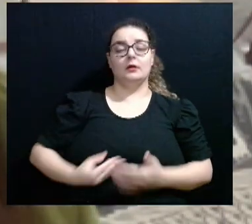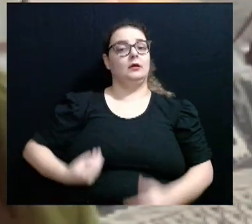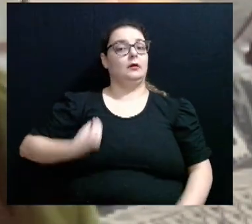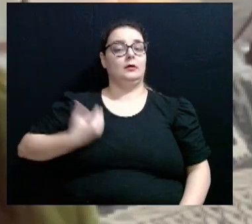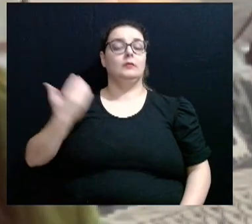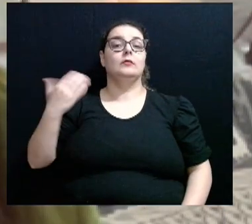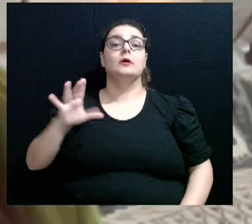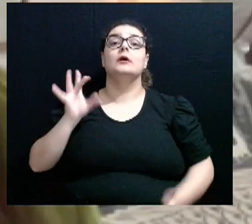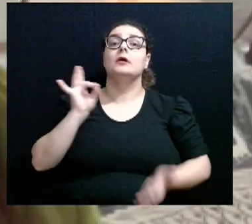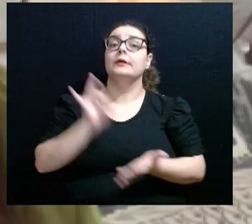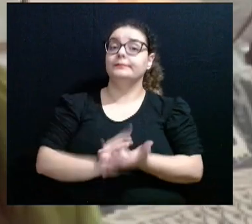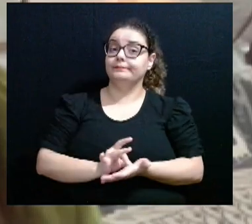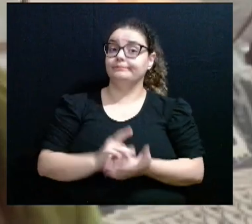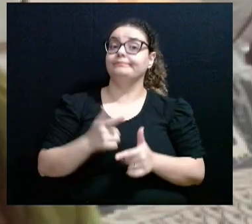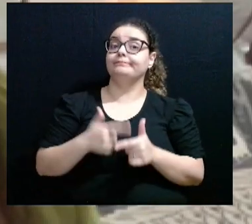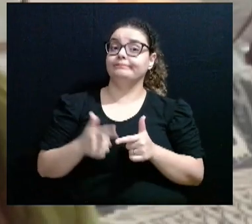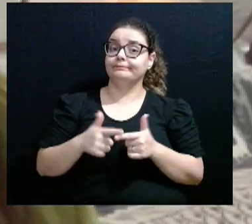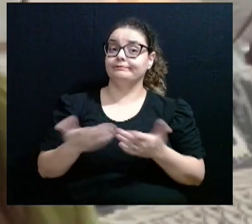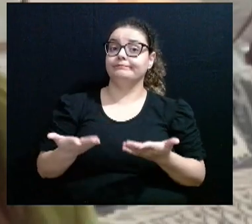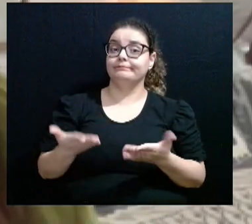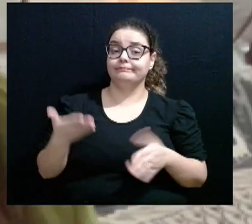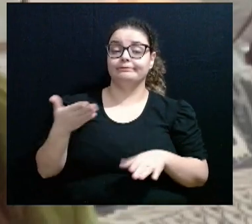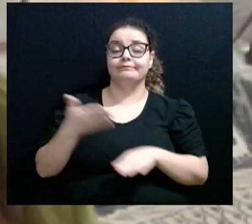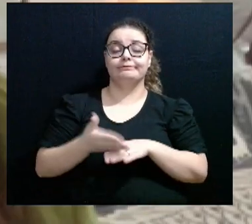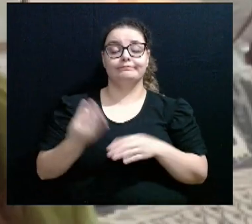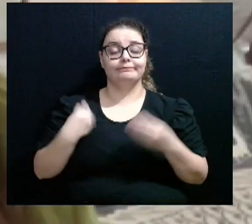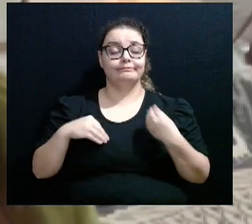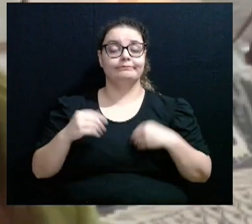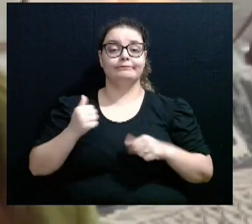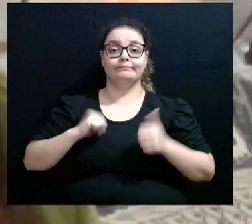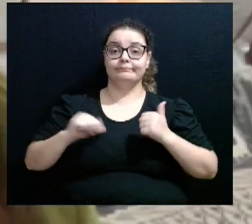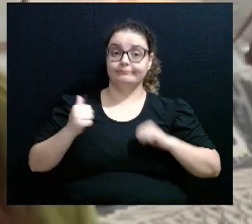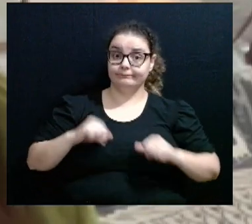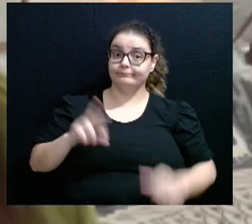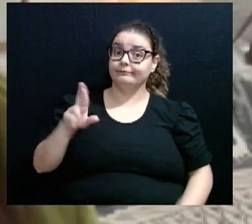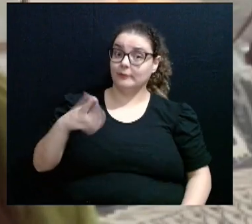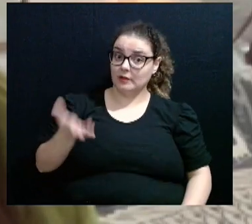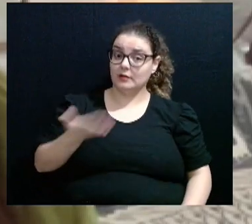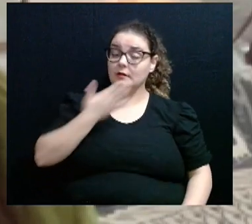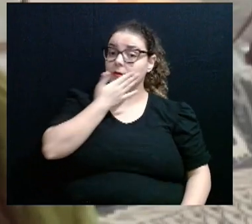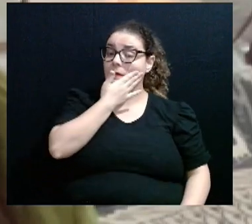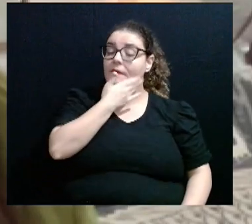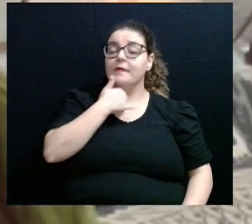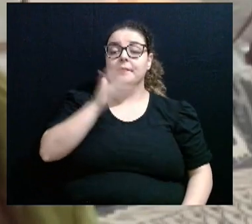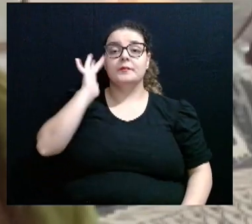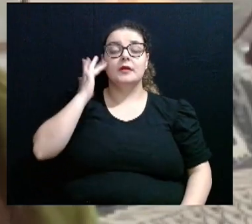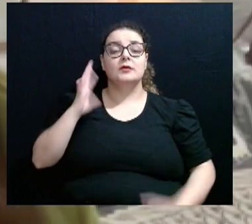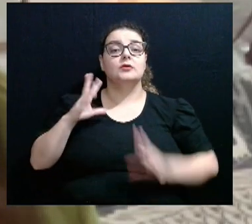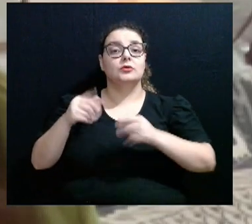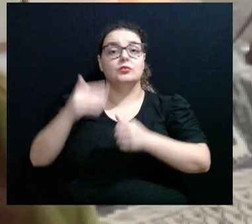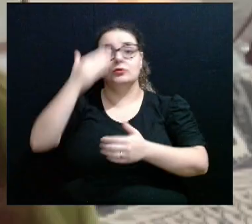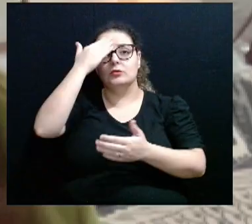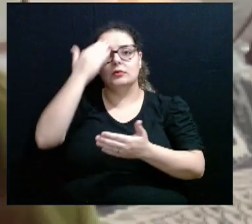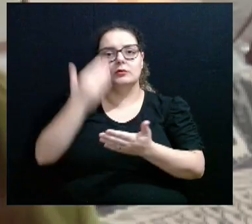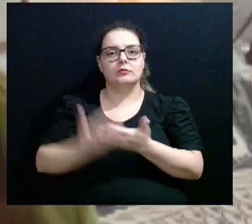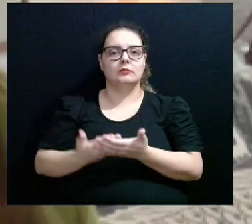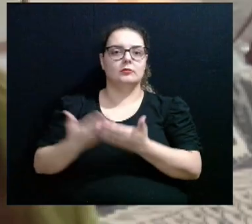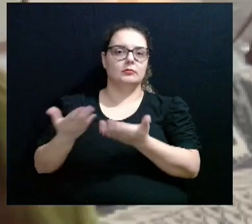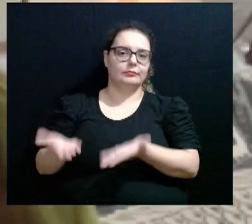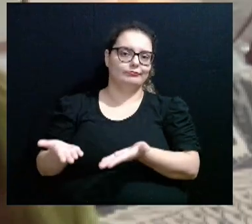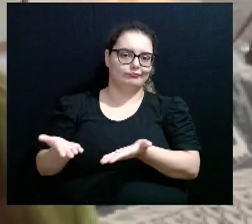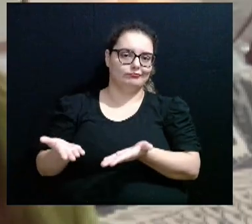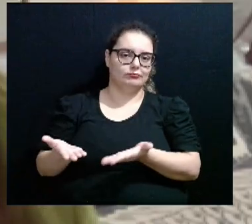eu entrar, de fato, numa depressão, numa ansiedade por causa disso. Então, eu acho que a competição, ela existe, mas ela passou do limite